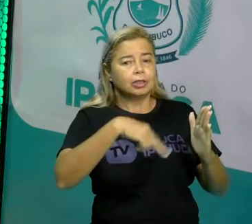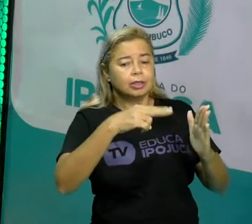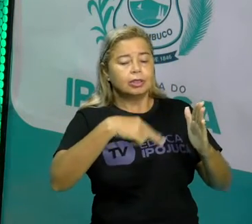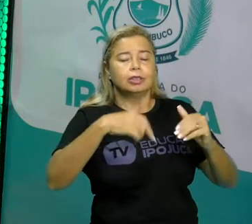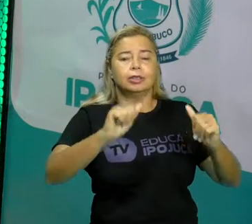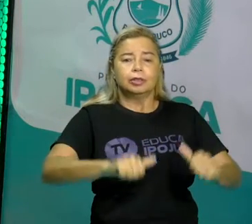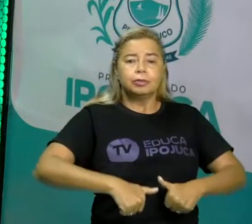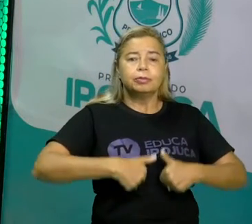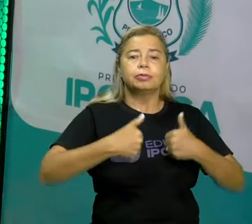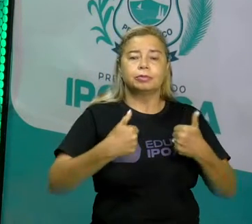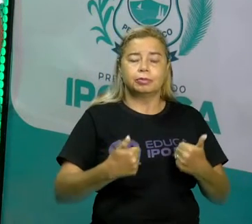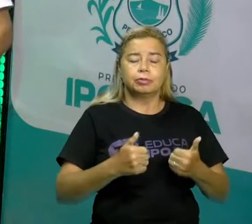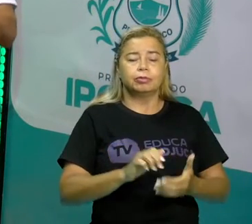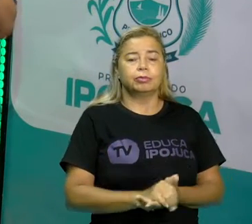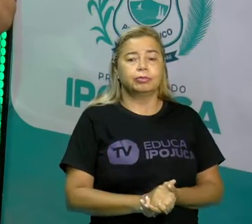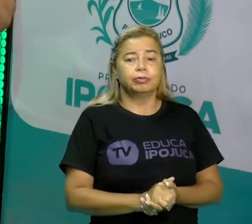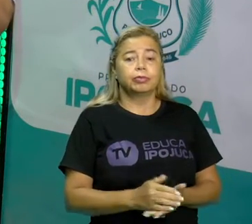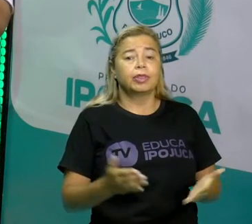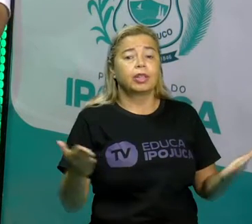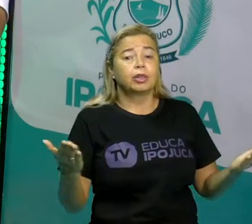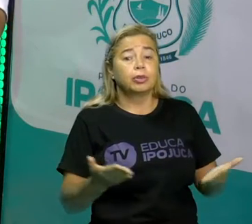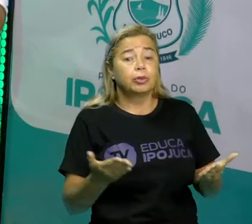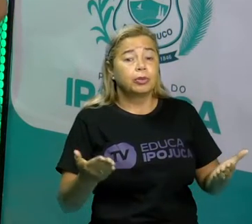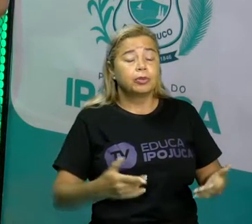melhor. Hoje eu trouxe para vocês